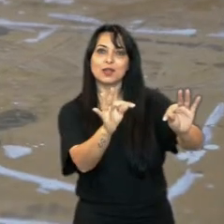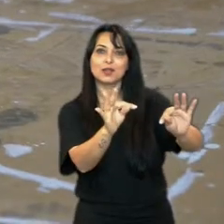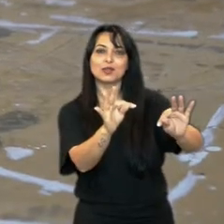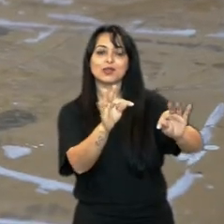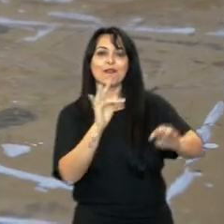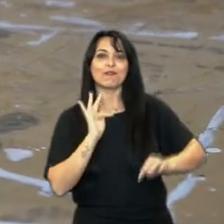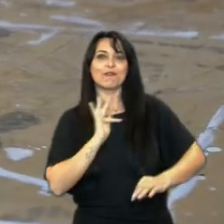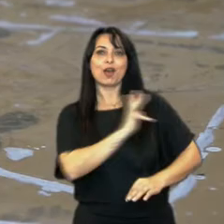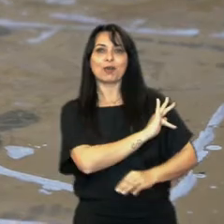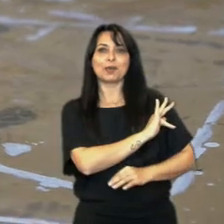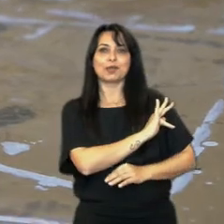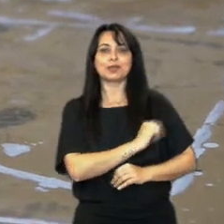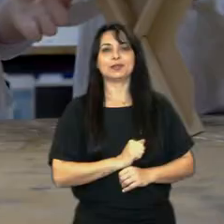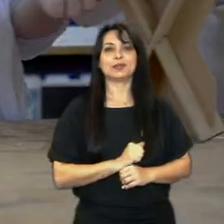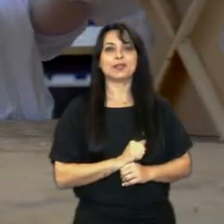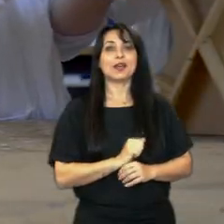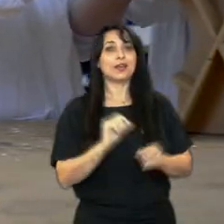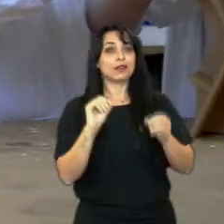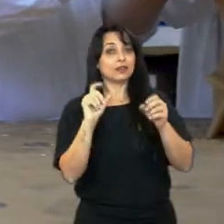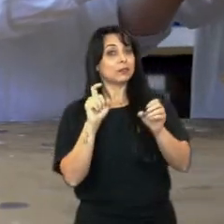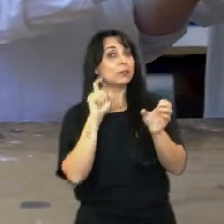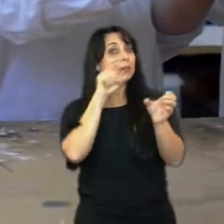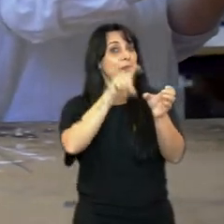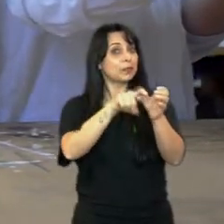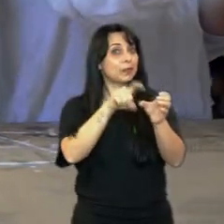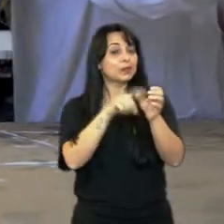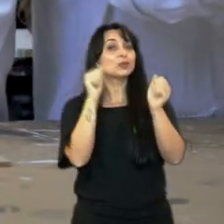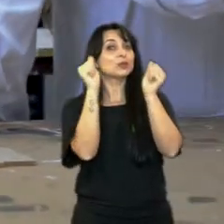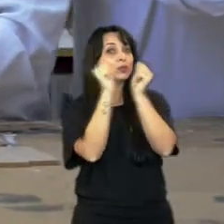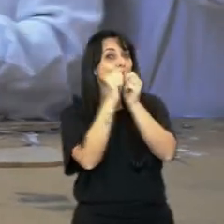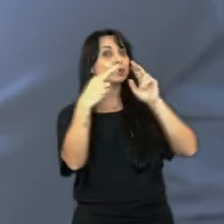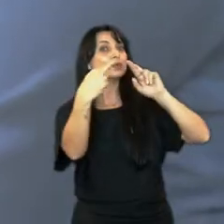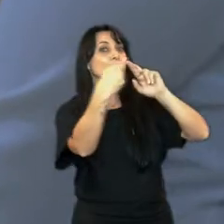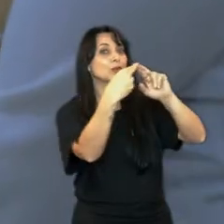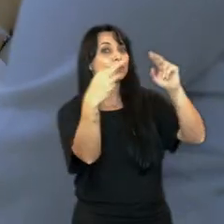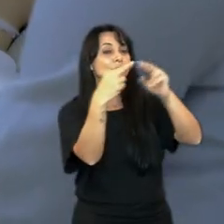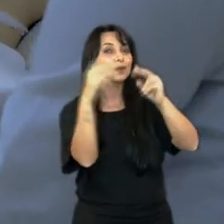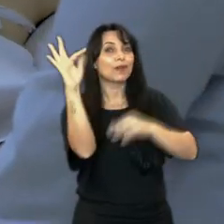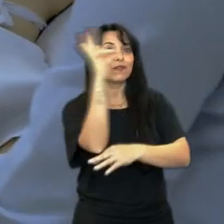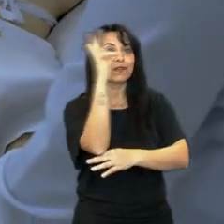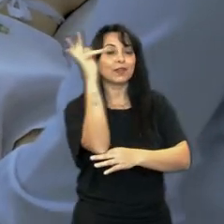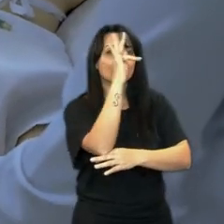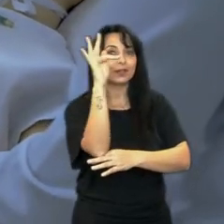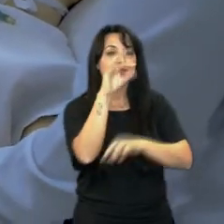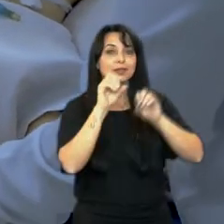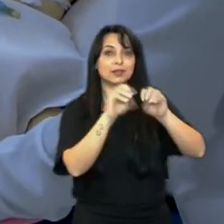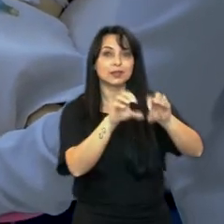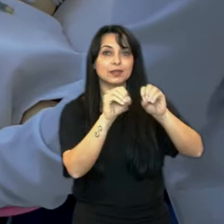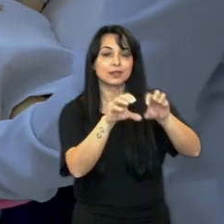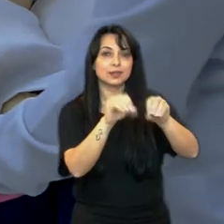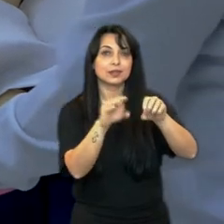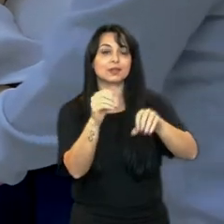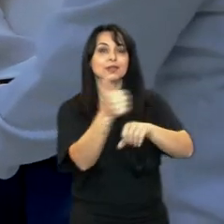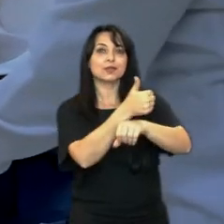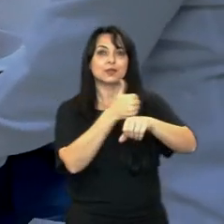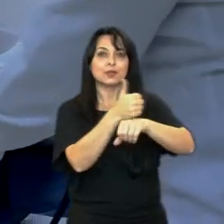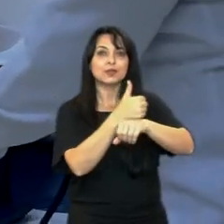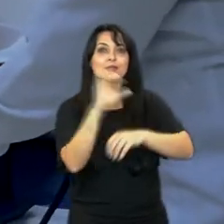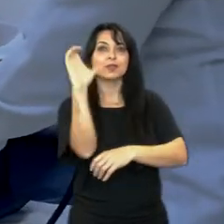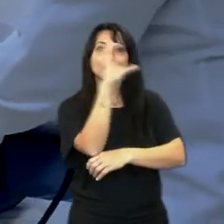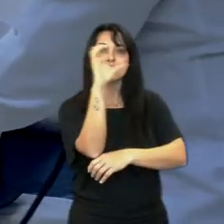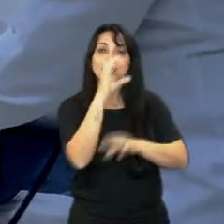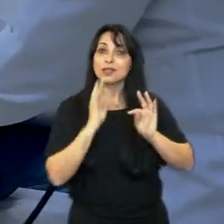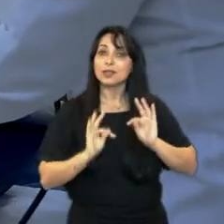Tecnologia Farroupilha. Fazemos parte da Rede Federal de Educação Profissional, Científica